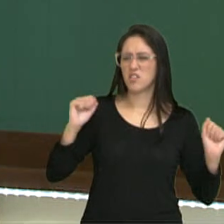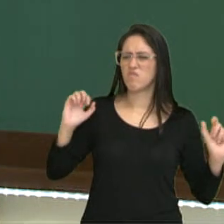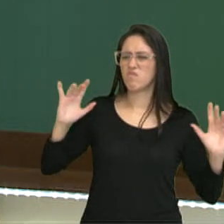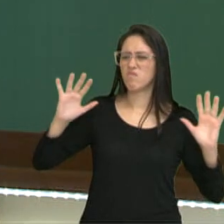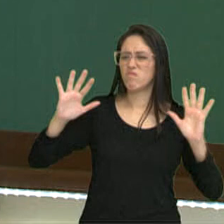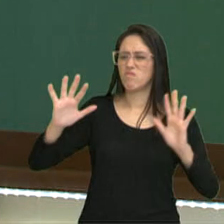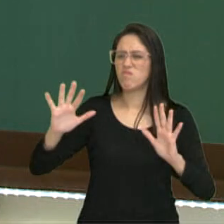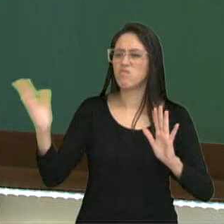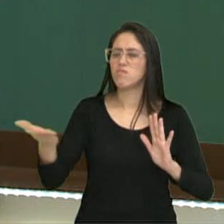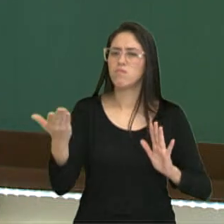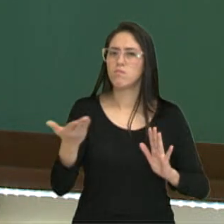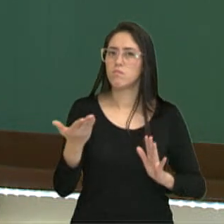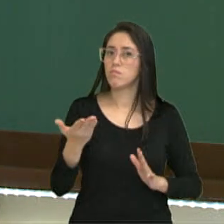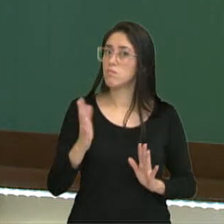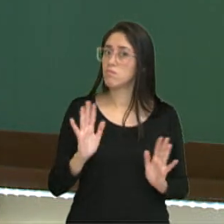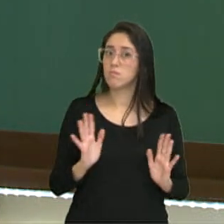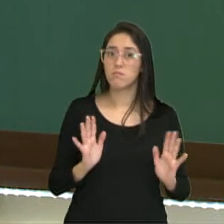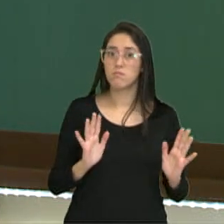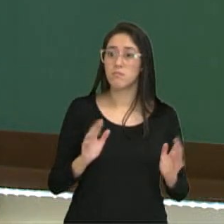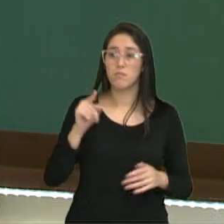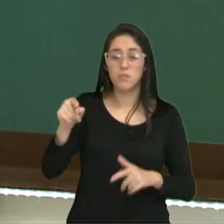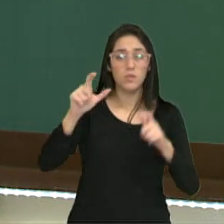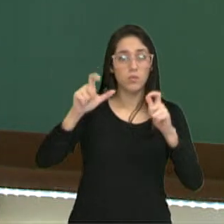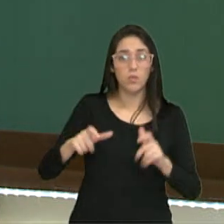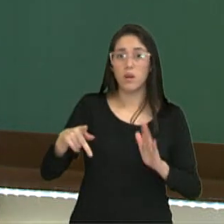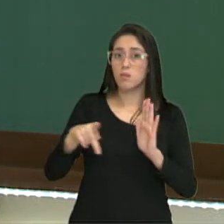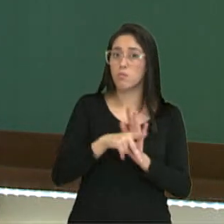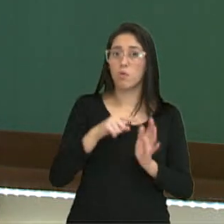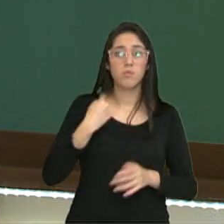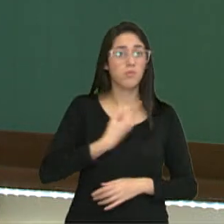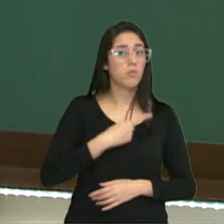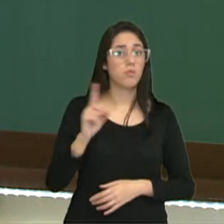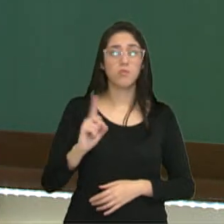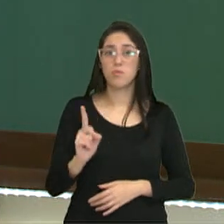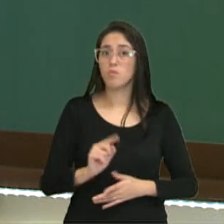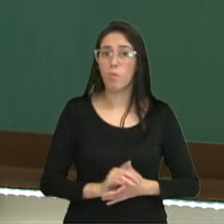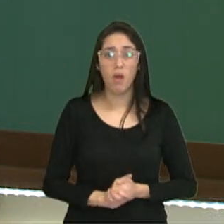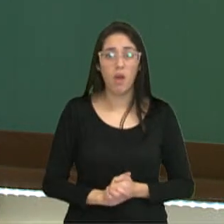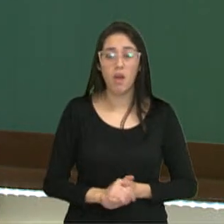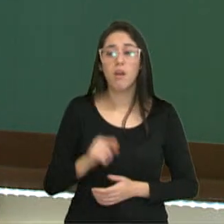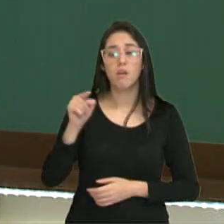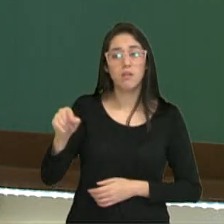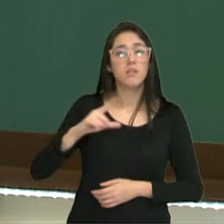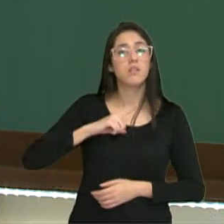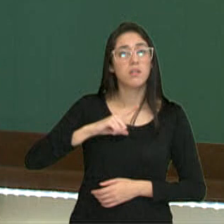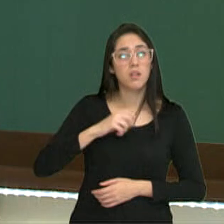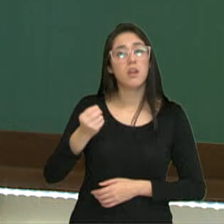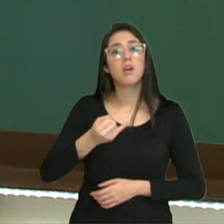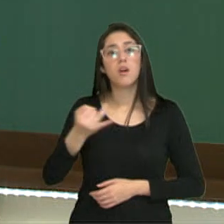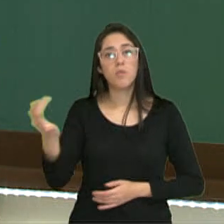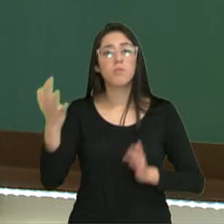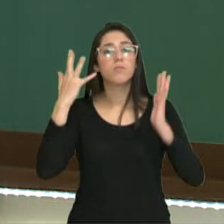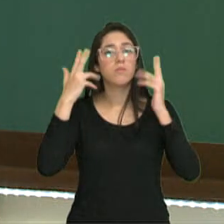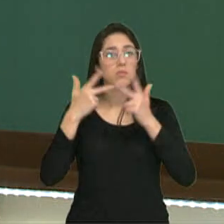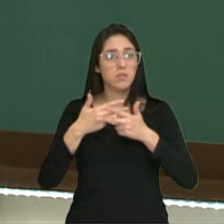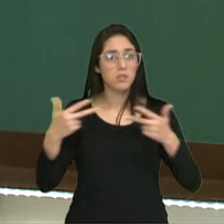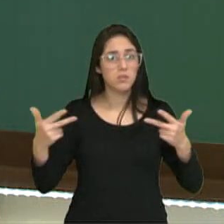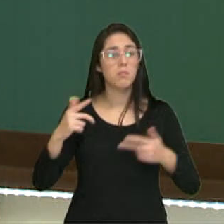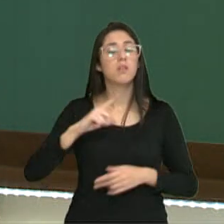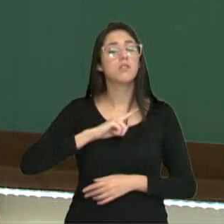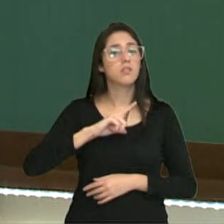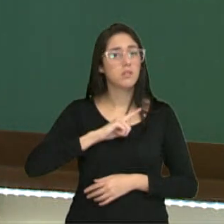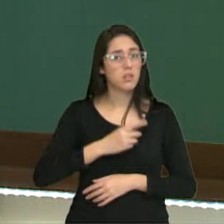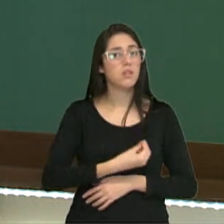nosso. Deveria ter uma ponte para passar por cima, porque ali tem alguns animais que sobrevivem